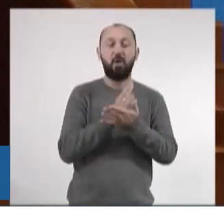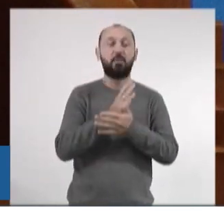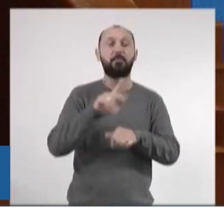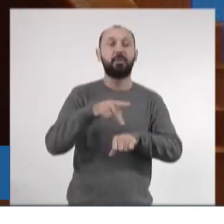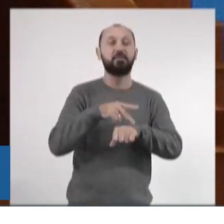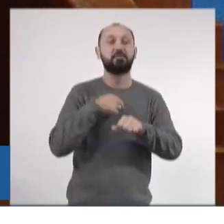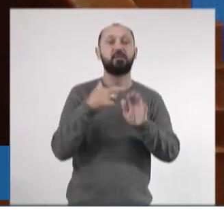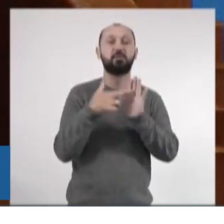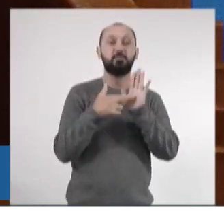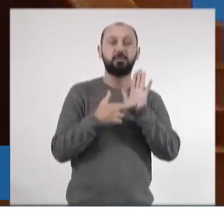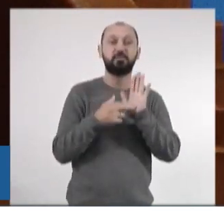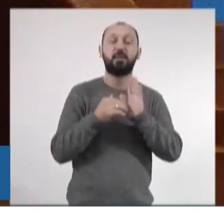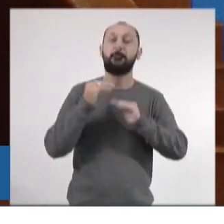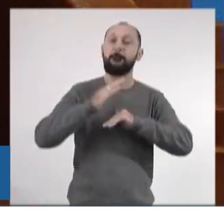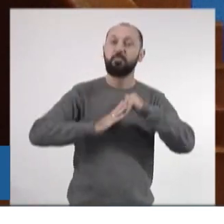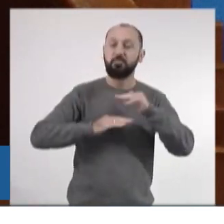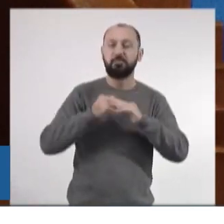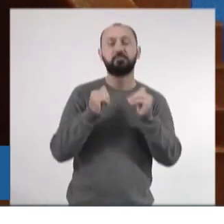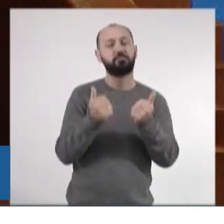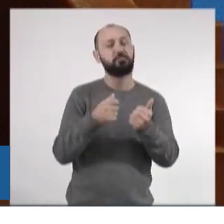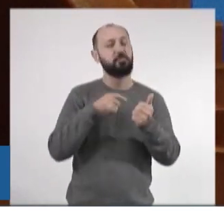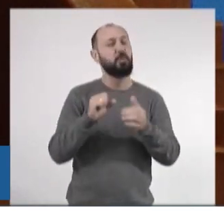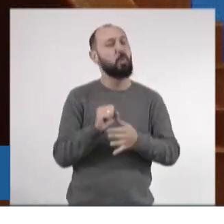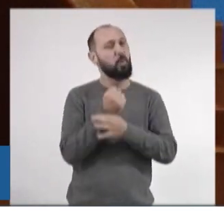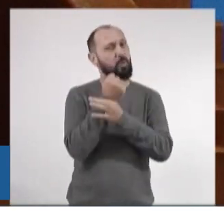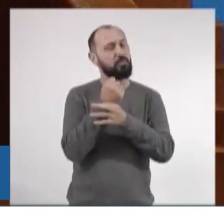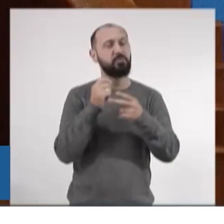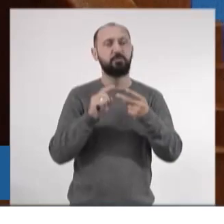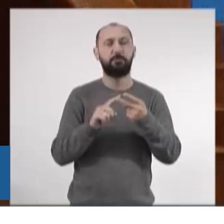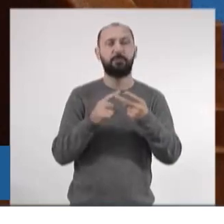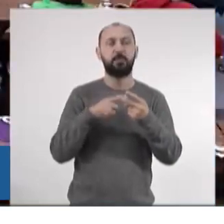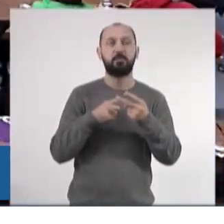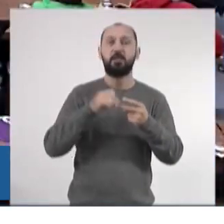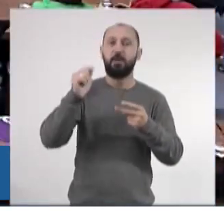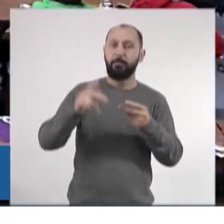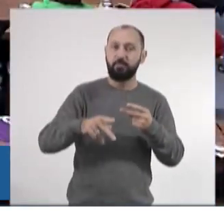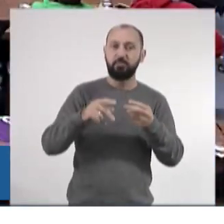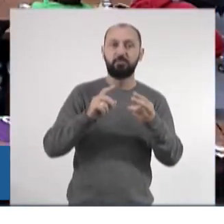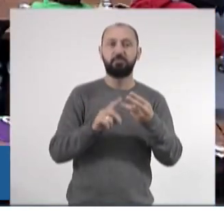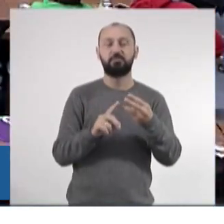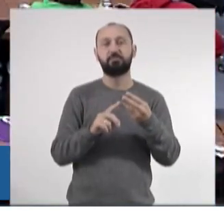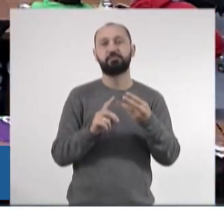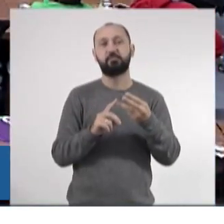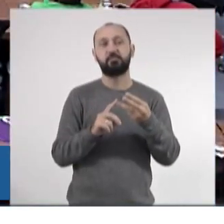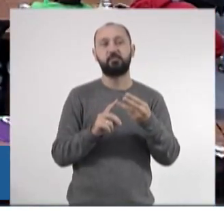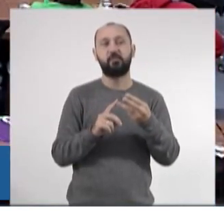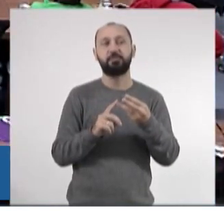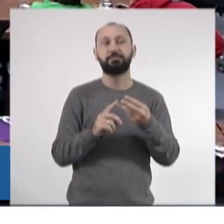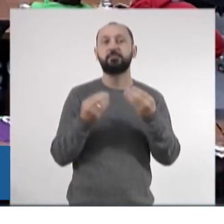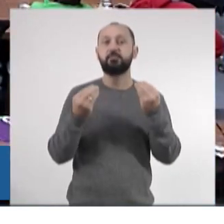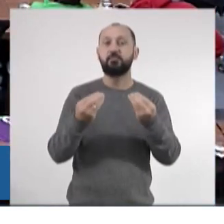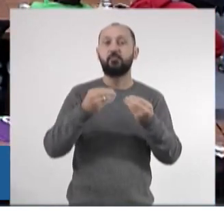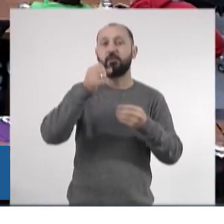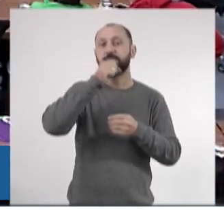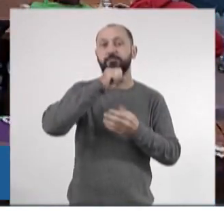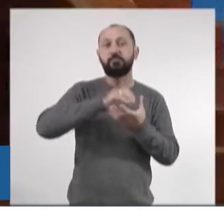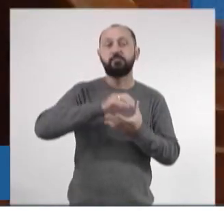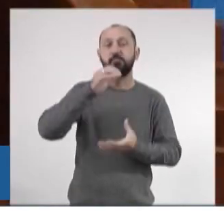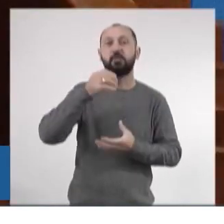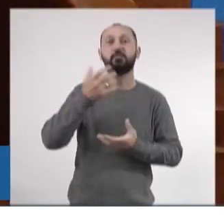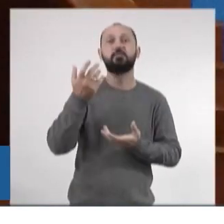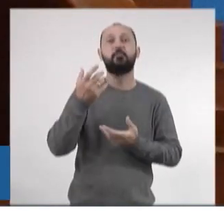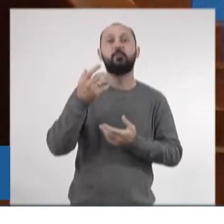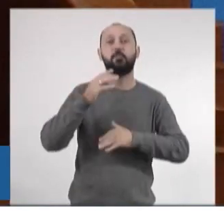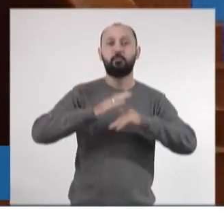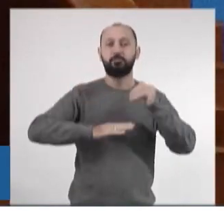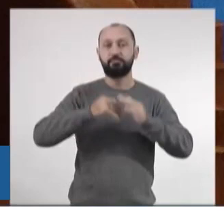têm regulamentação da profissão, elas têm garantias, elas têm aposentadoria. Né? Como que é envelhecer profissional do